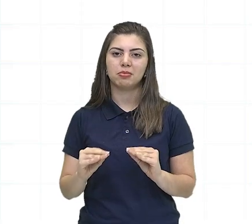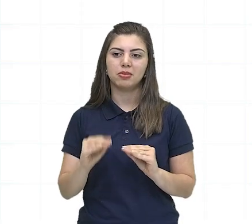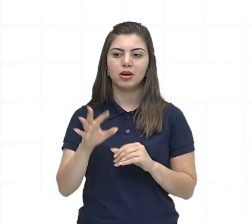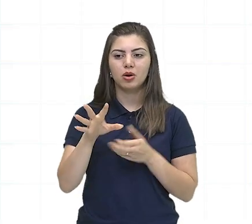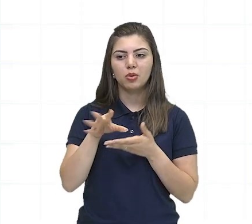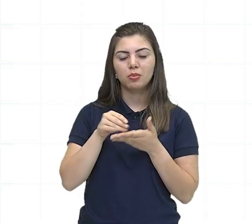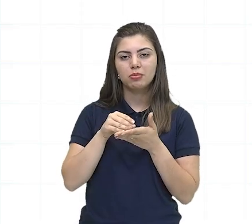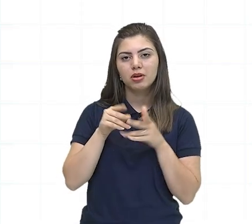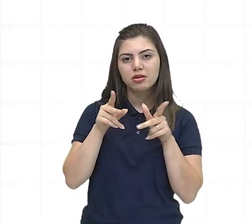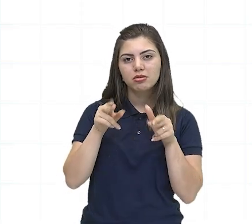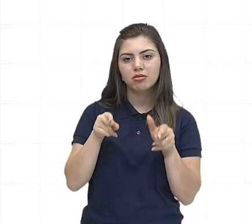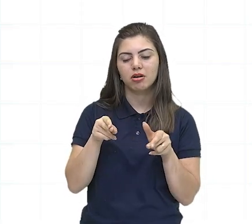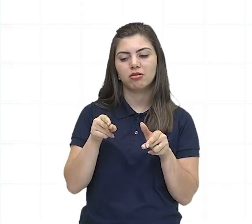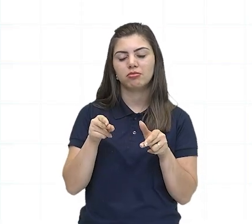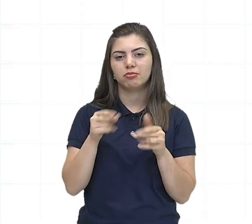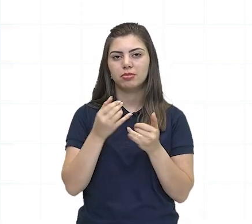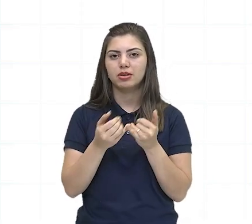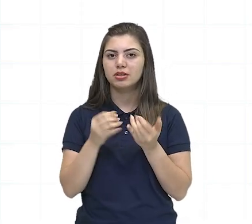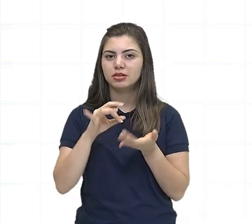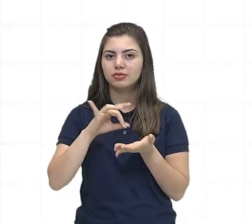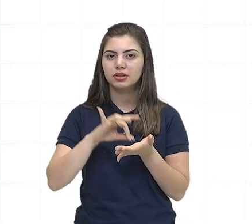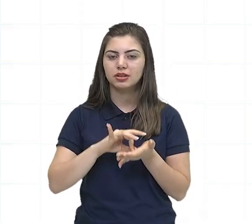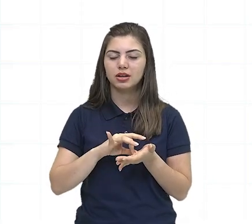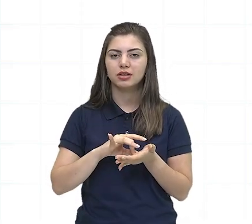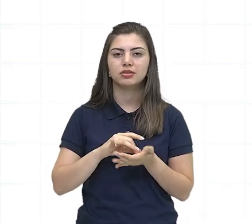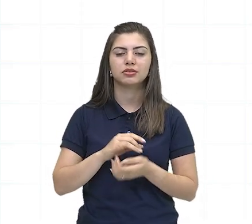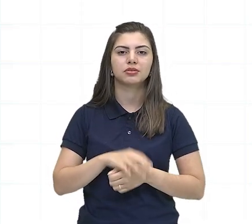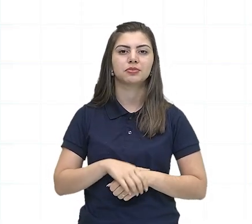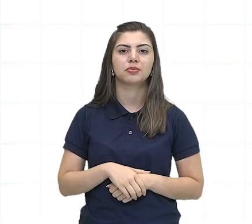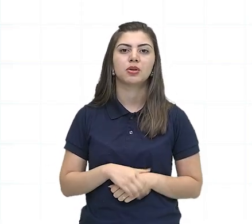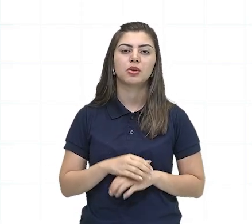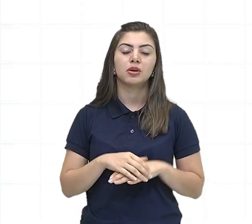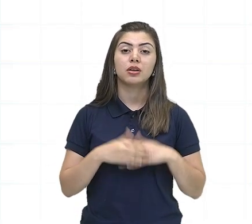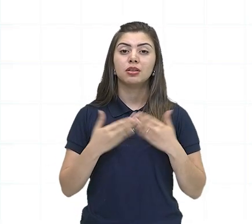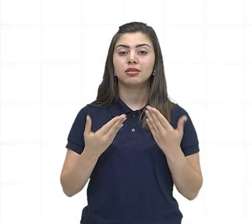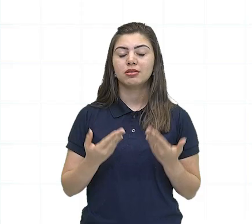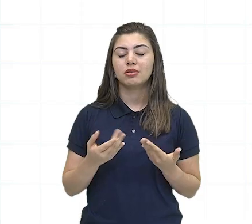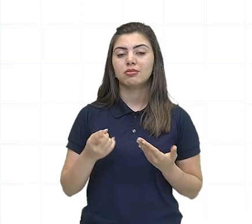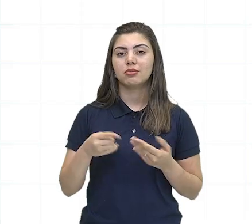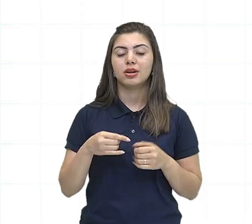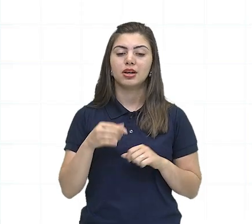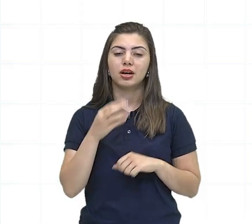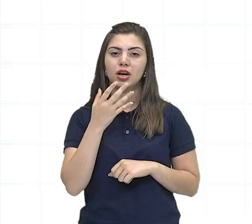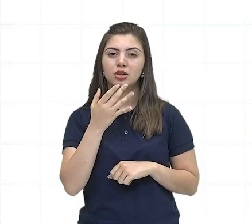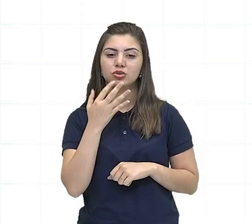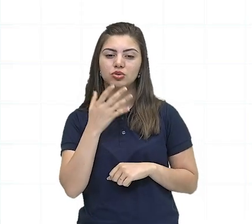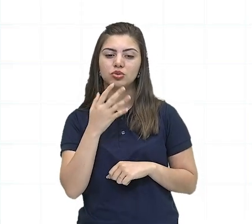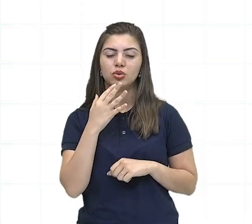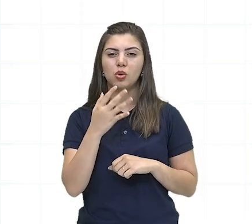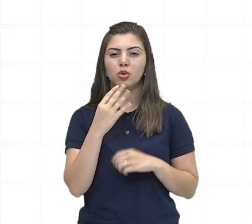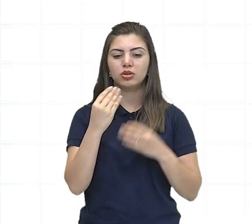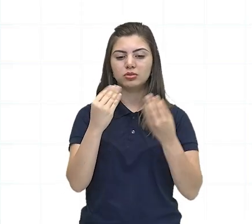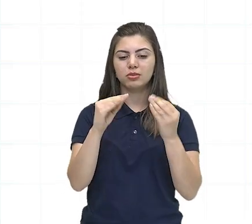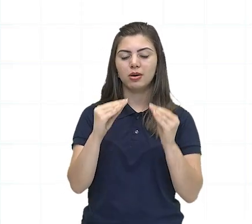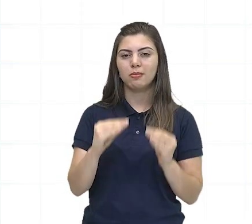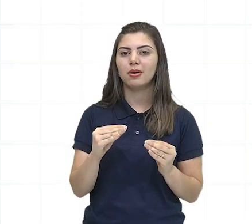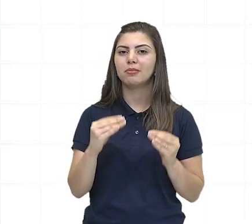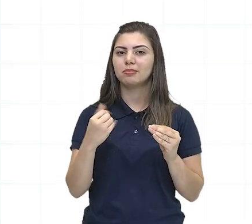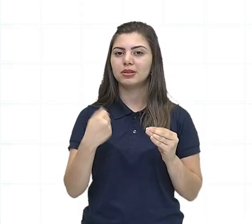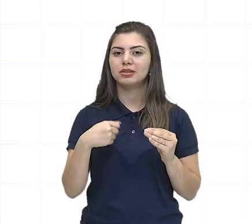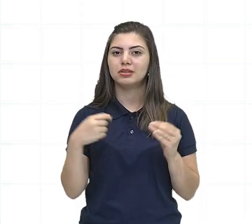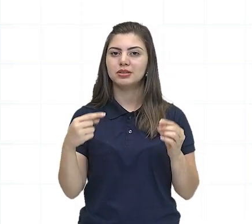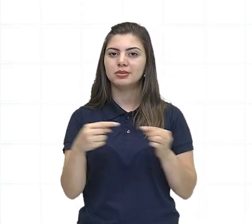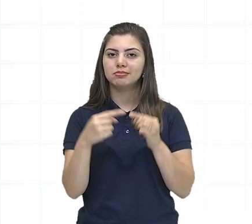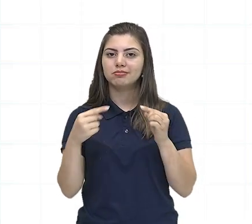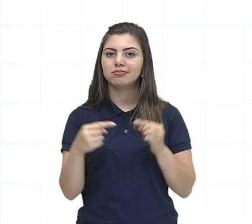de uma forma harmoniosa. Então, ele utiliza essas cores também harmonicamente